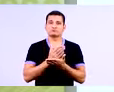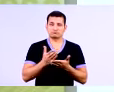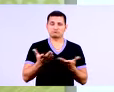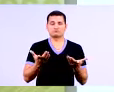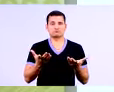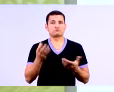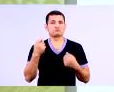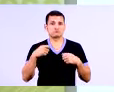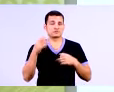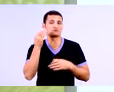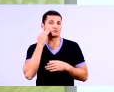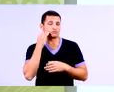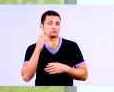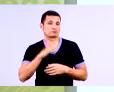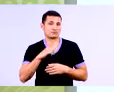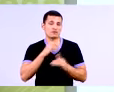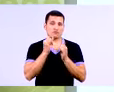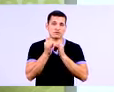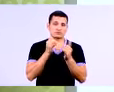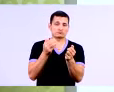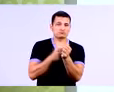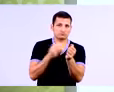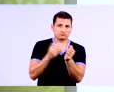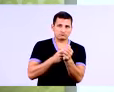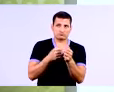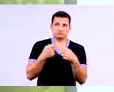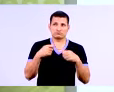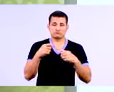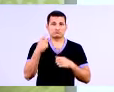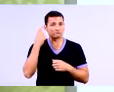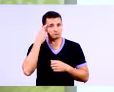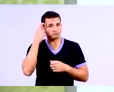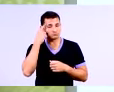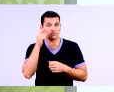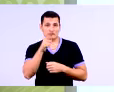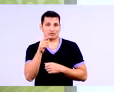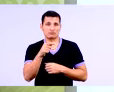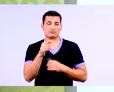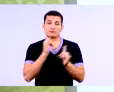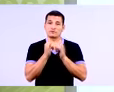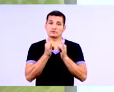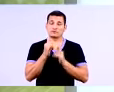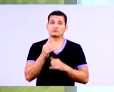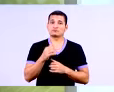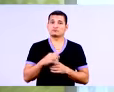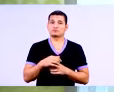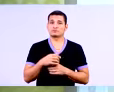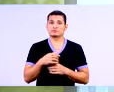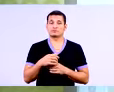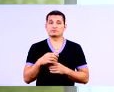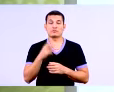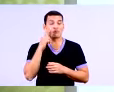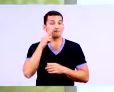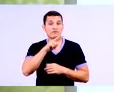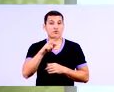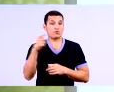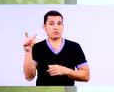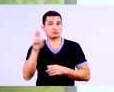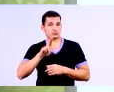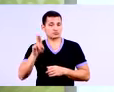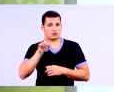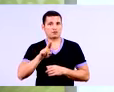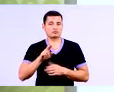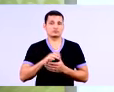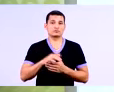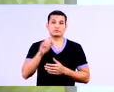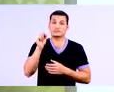por acaso, uma informação sigilosa. Vale ressaltar que essa informação não vai ser vista por um outro usuário, e sim pelo usuário